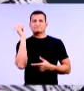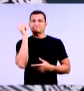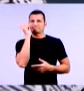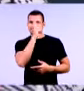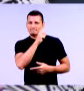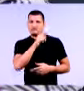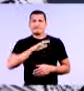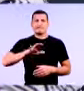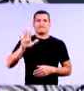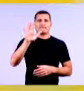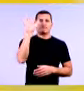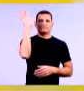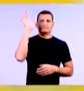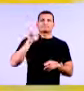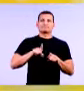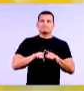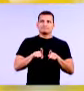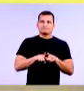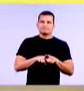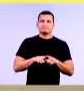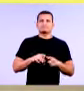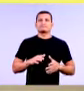E caro.